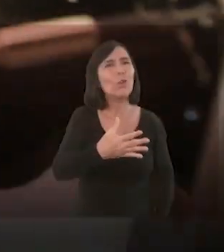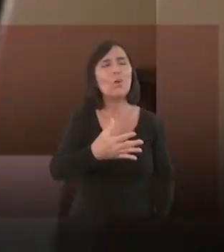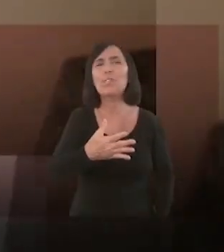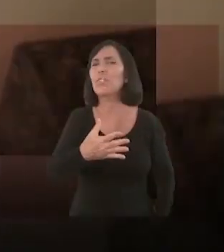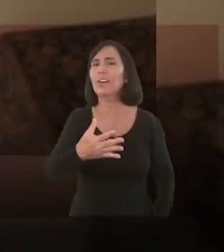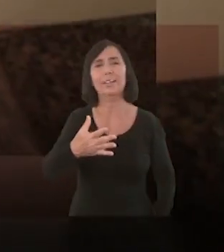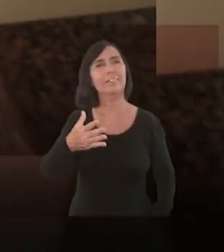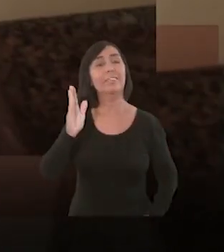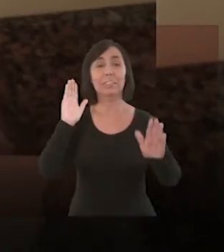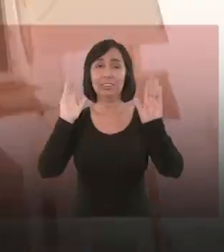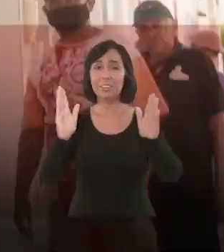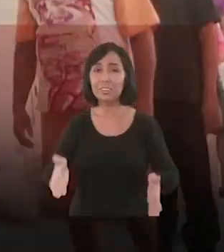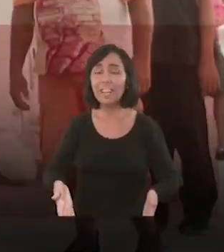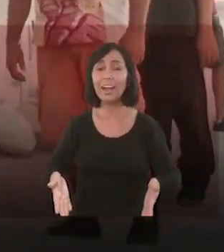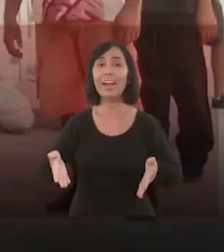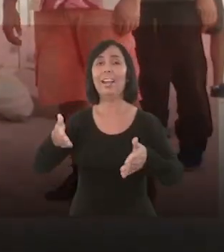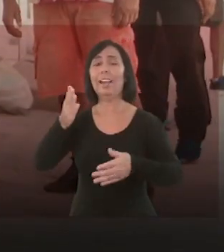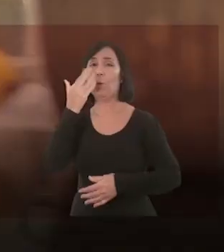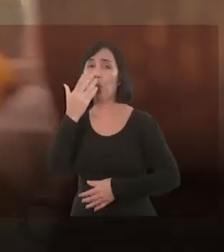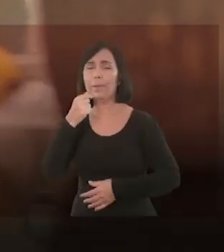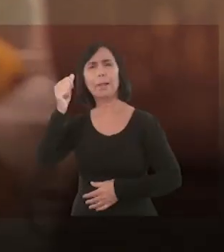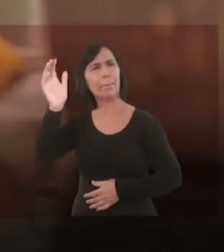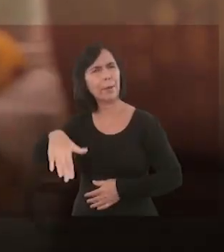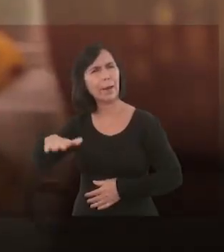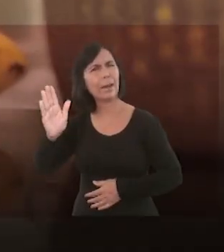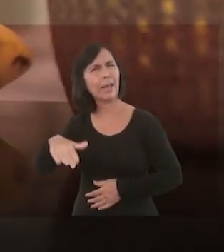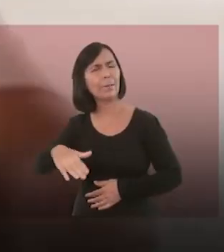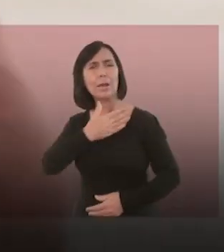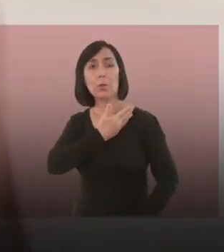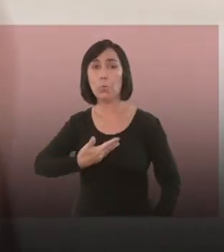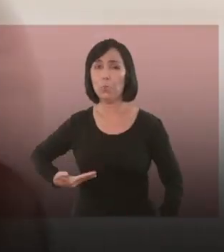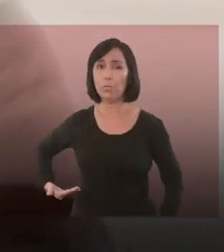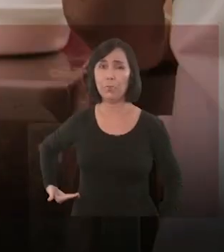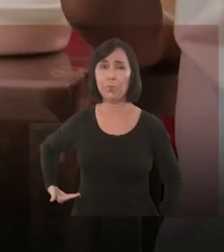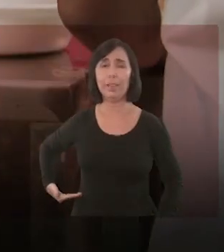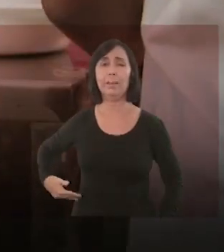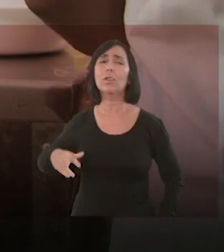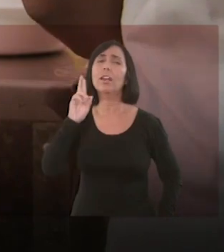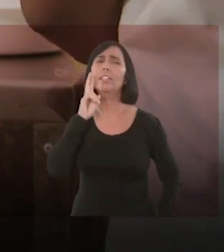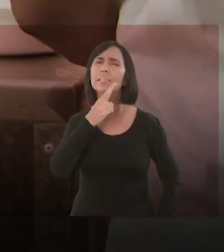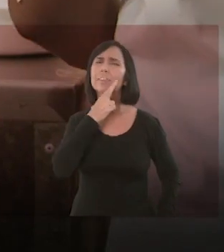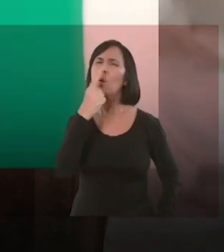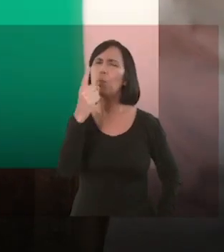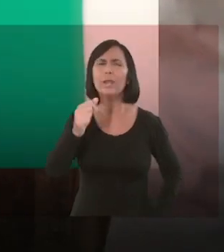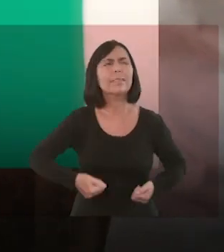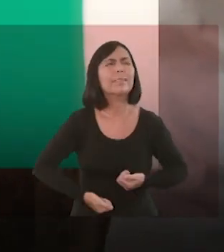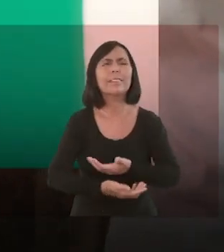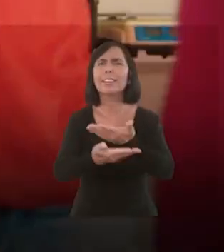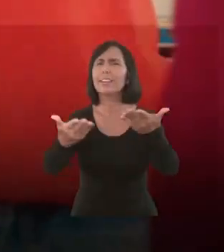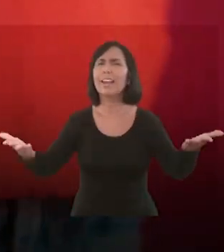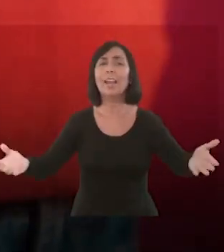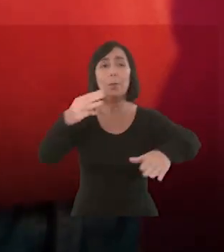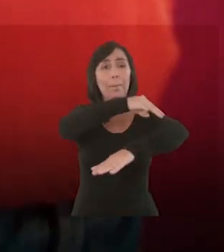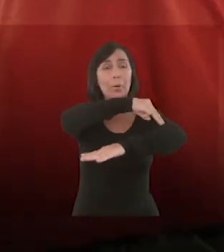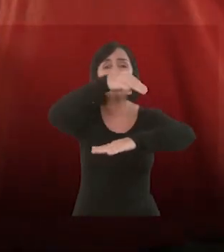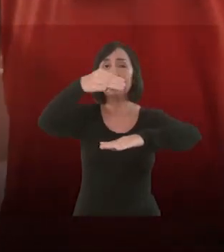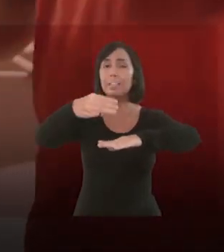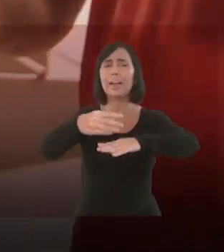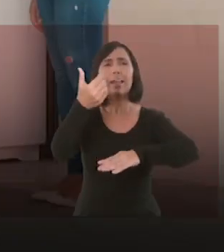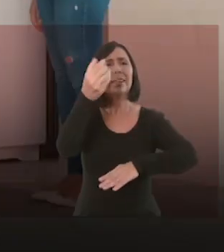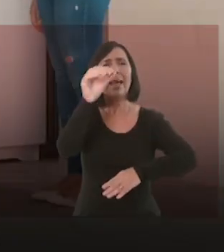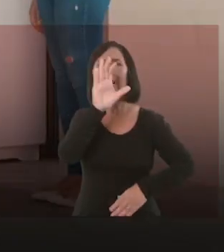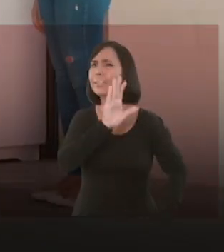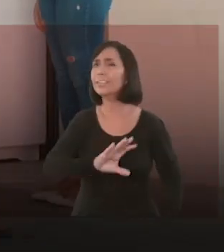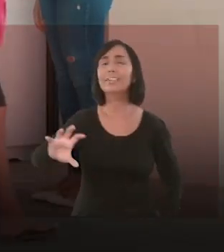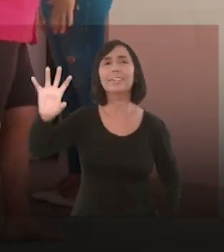ginásio novinho e muito mais. E para oferecer alimentação boa e barata, o governo da Paraíba entregou mais um restaurante popular, agora